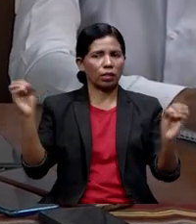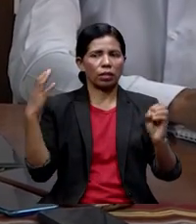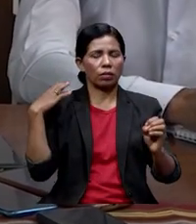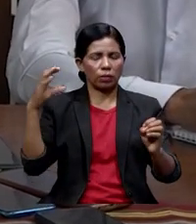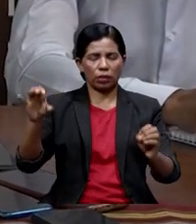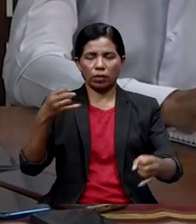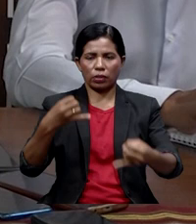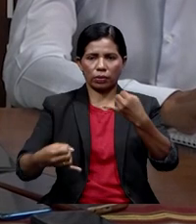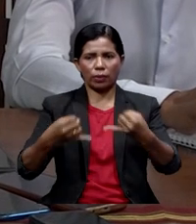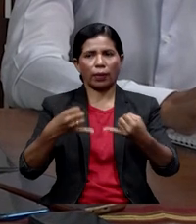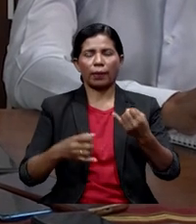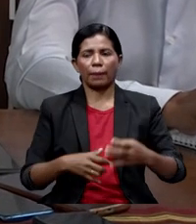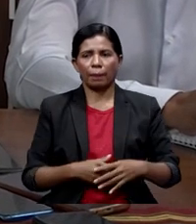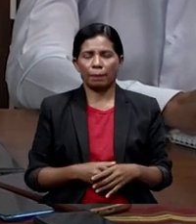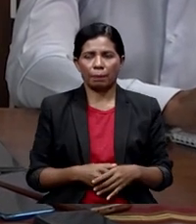judiciária.